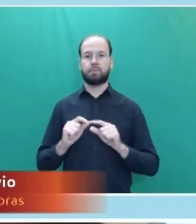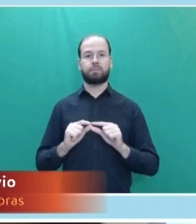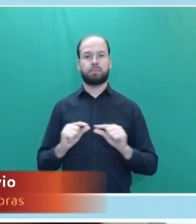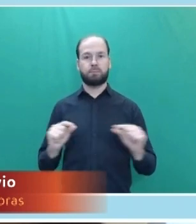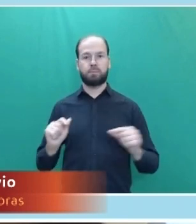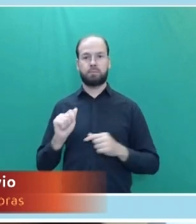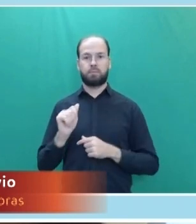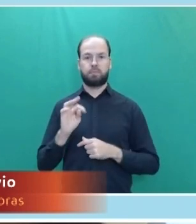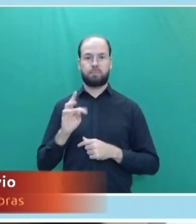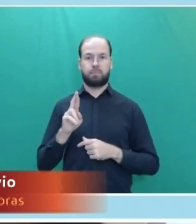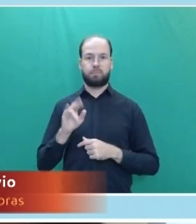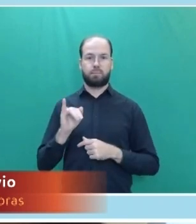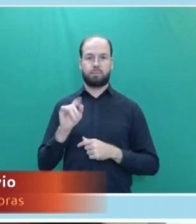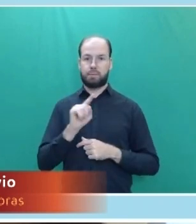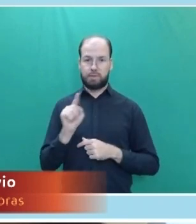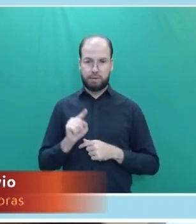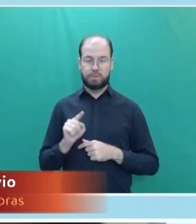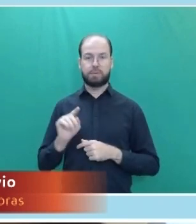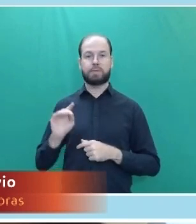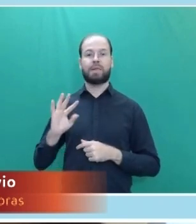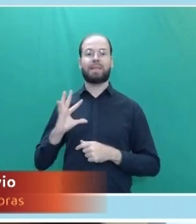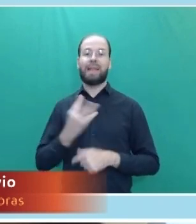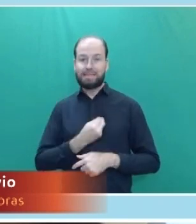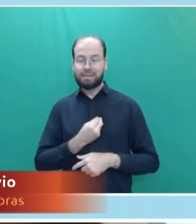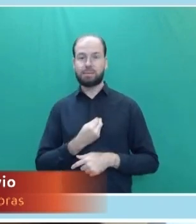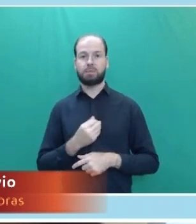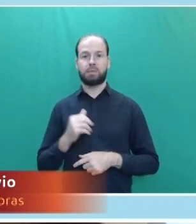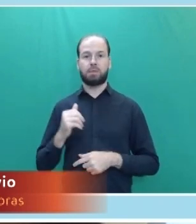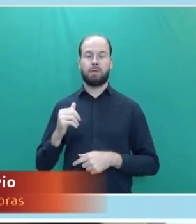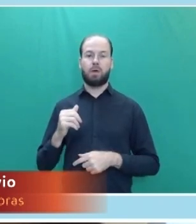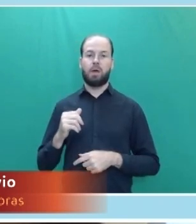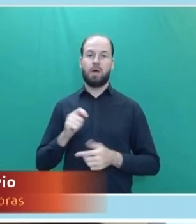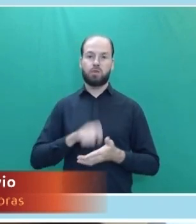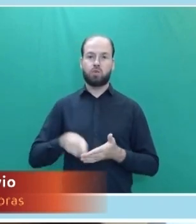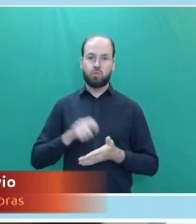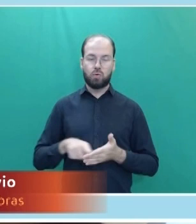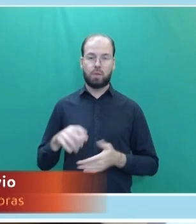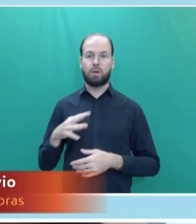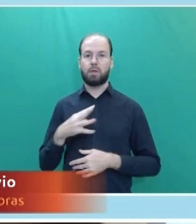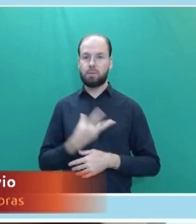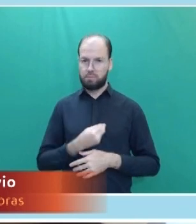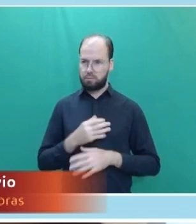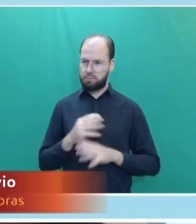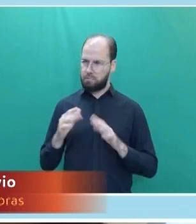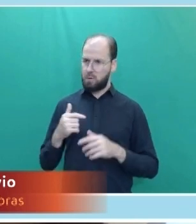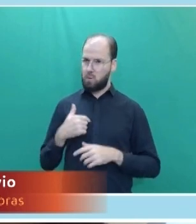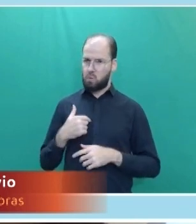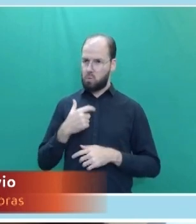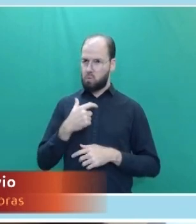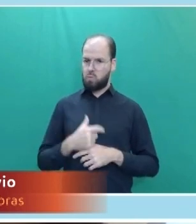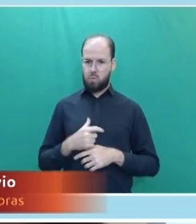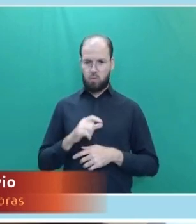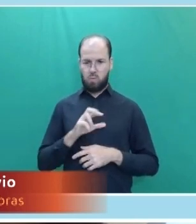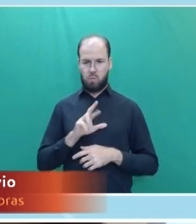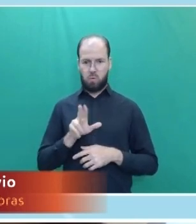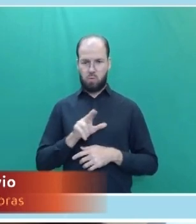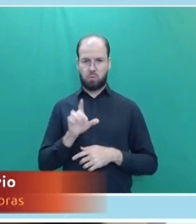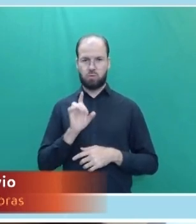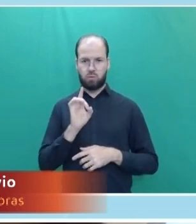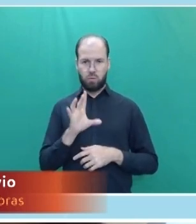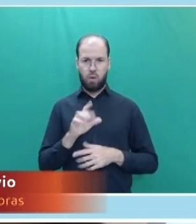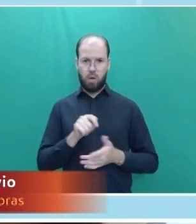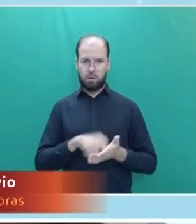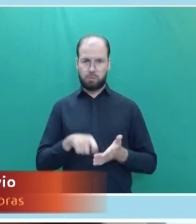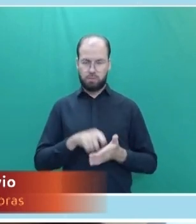atriz trans, a escritora trans. E aí é pensar também sobre, eu não posso ser só uma escritora, né? Por que